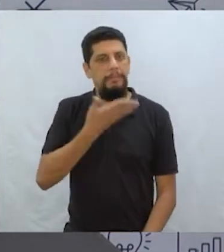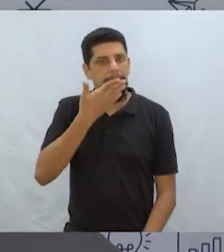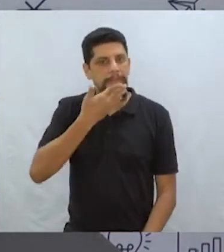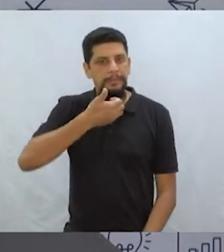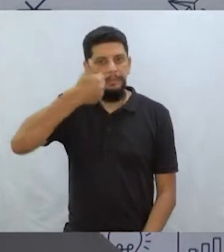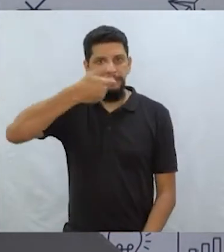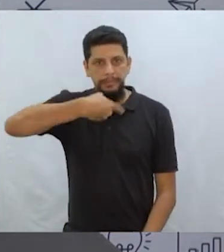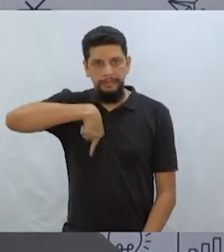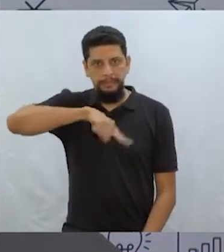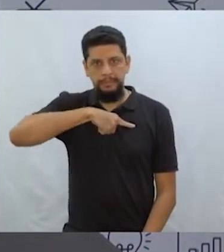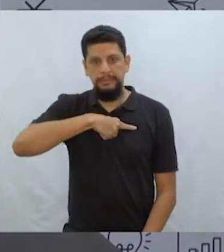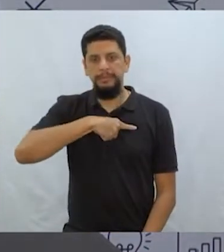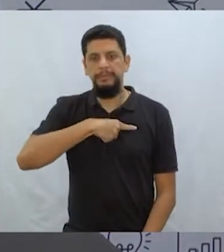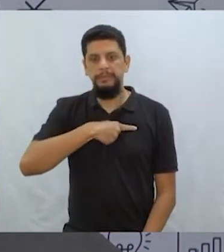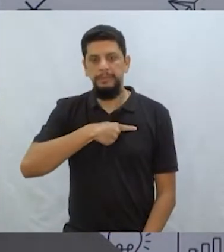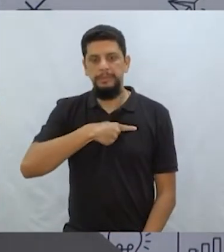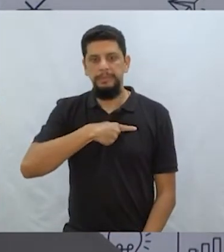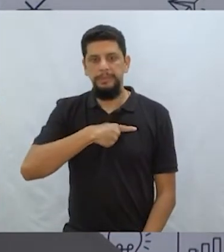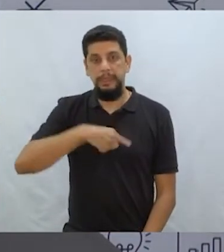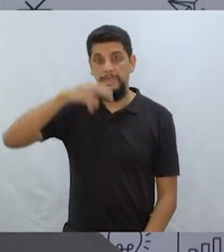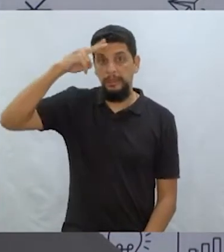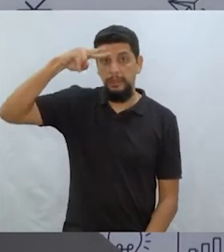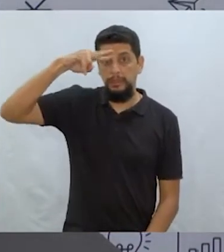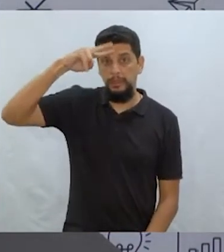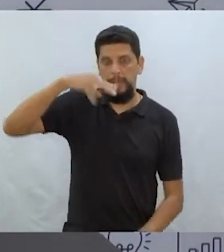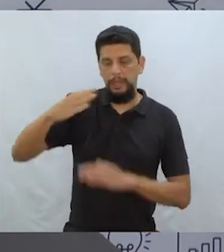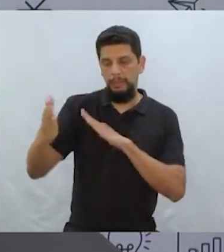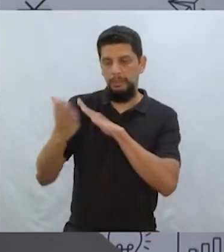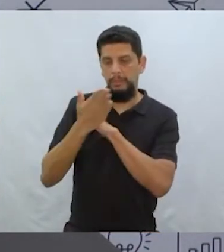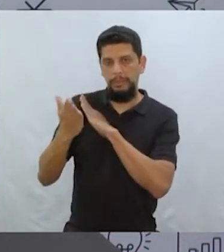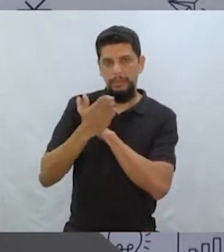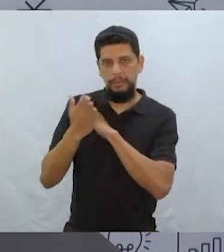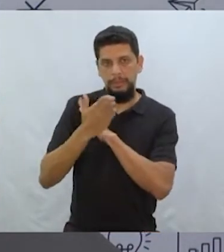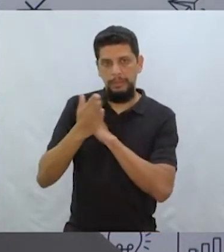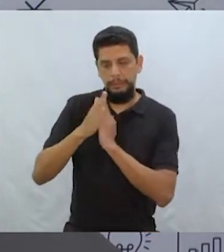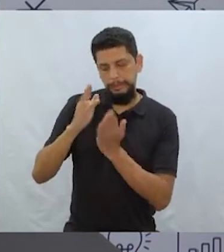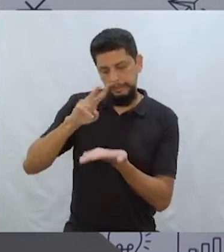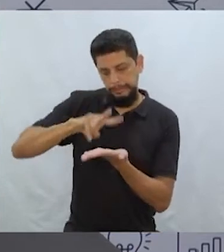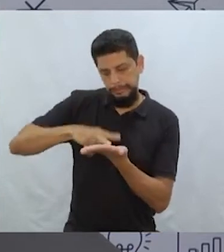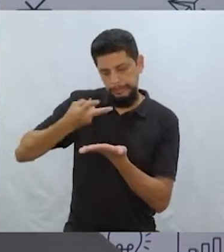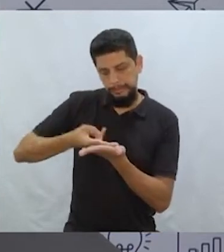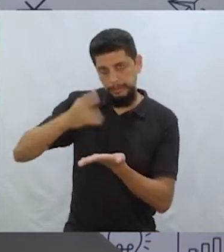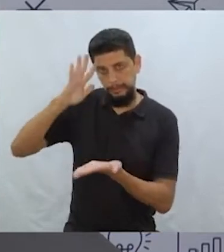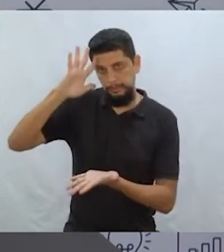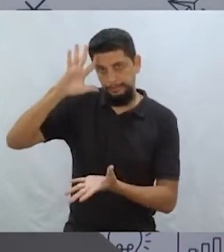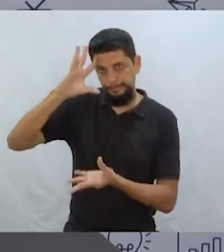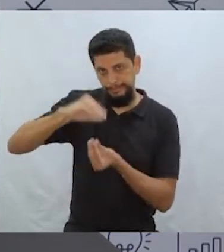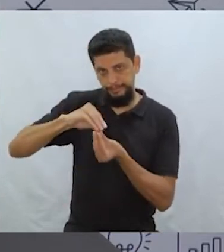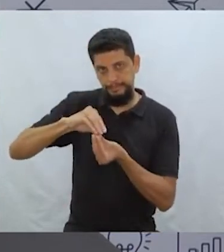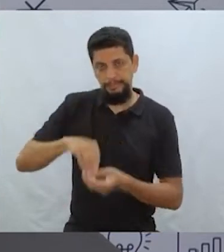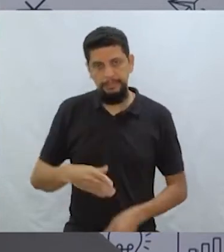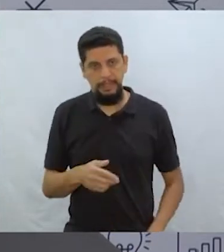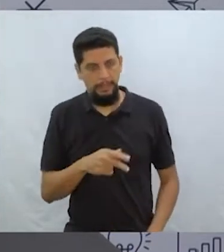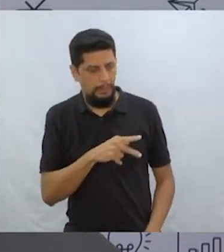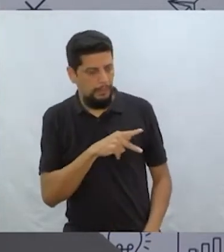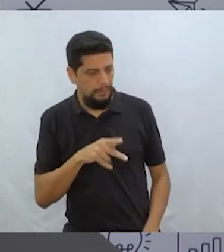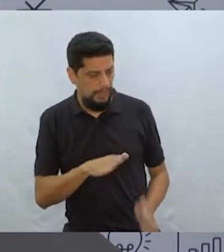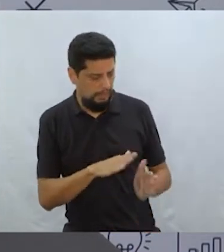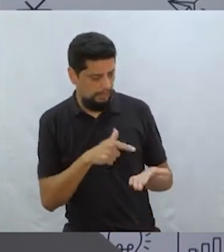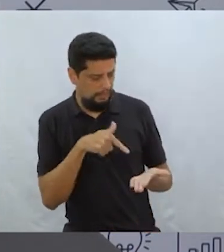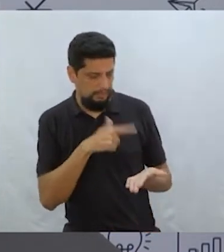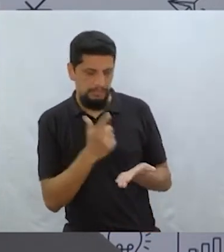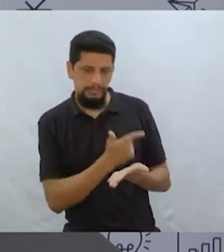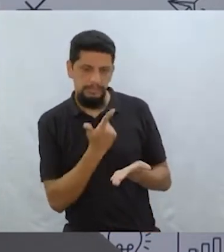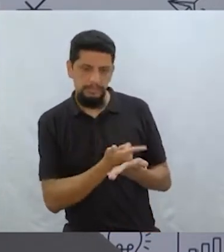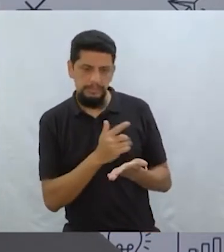vida maior para o nosso a nossa história nos ajuda na interpretação professor e esse livro